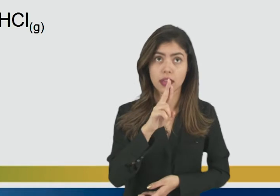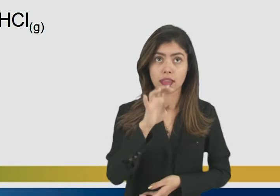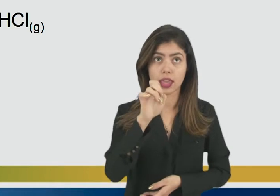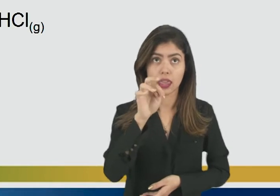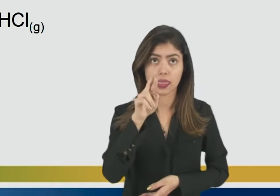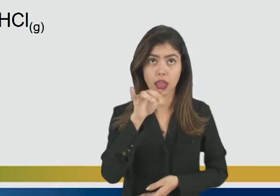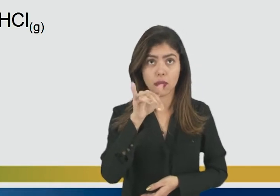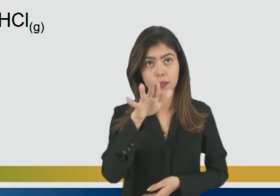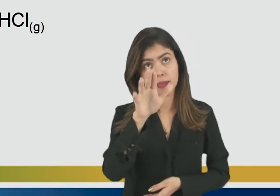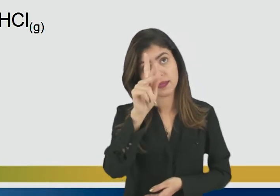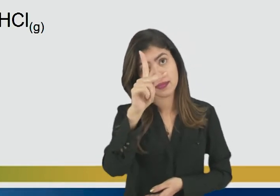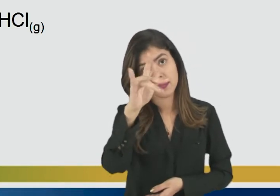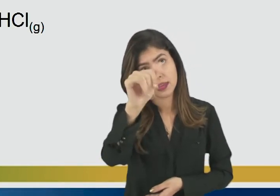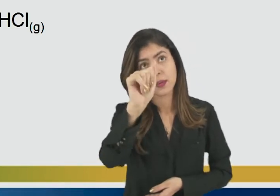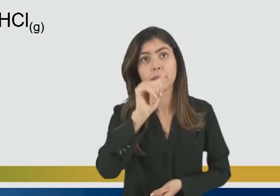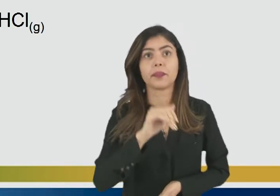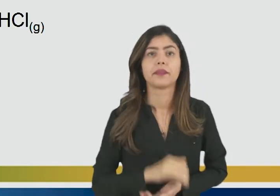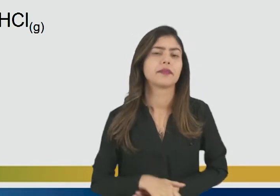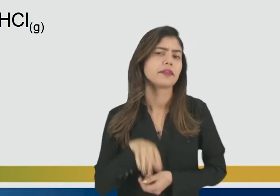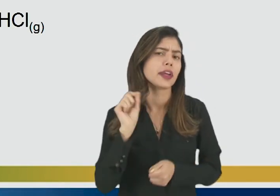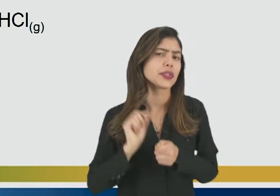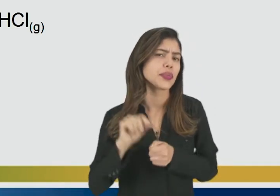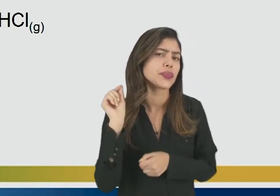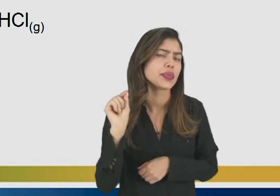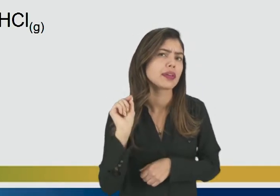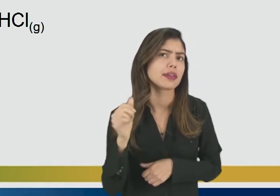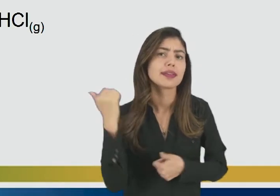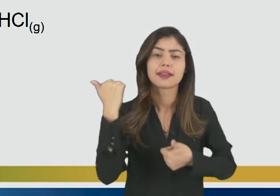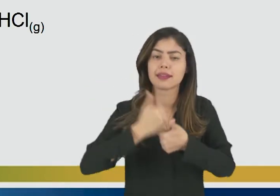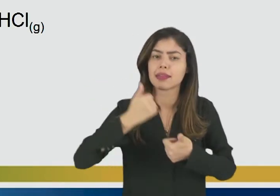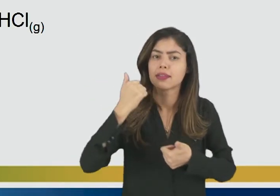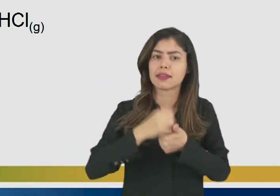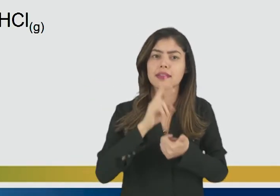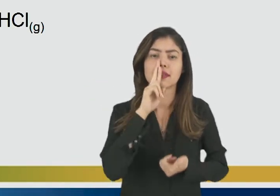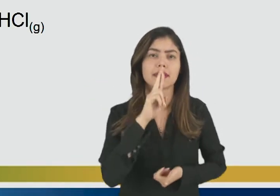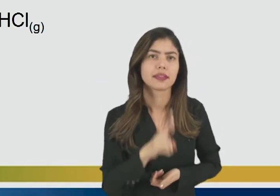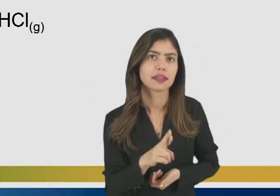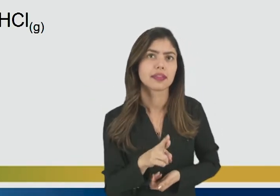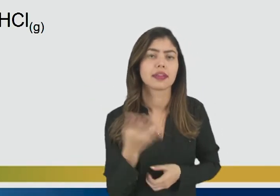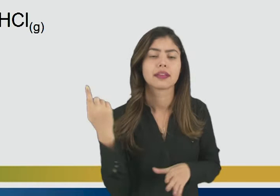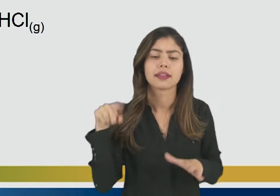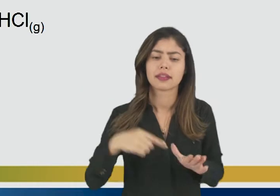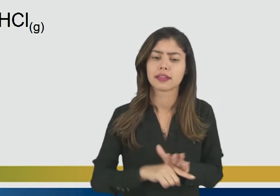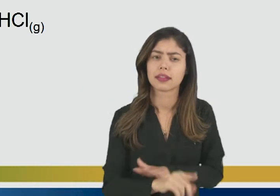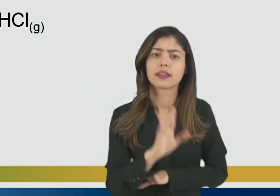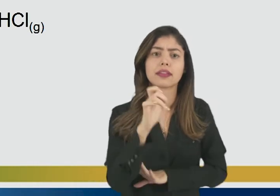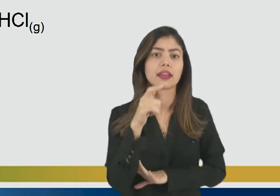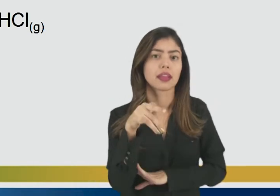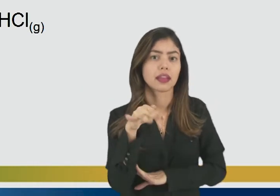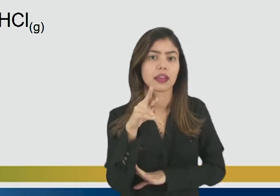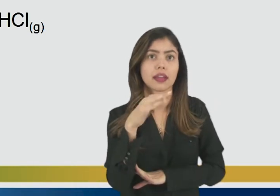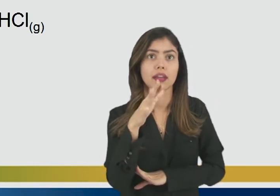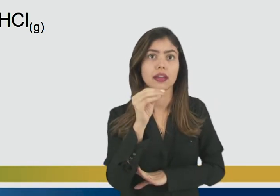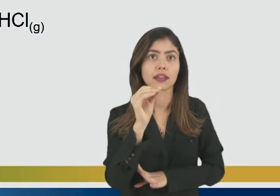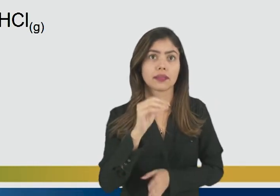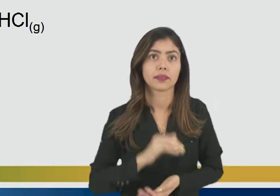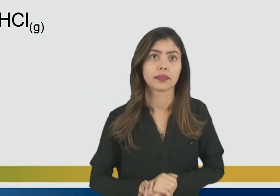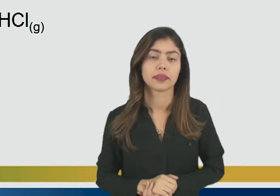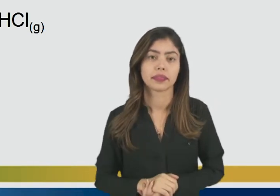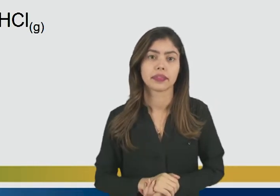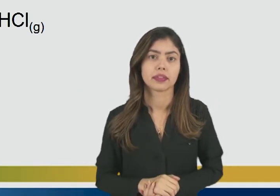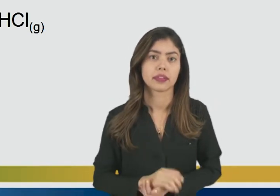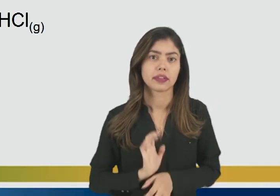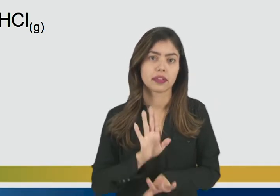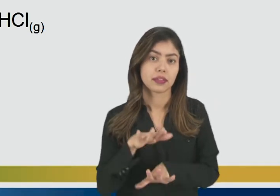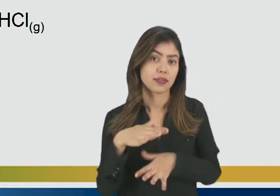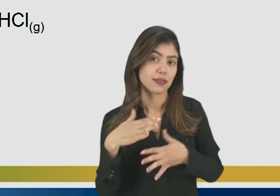entalpias. Então o que nós iremos fazer aqui? Substituir os valores dentro da nossa equação. E qual é a nossa equação quando se fala